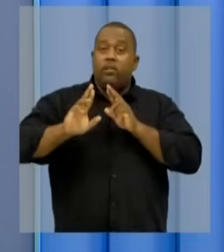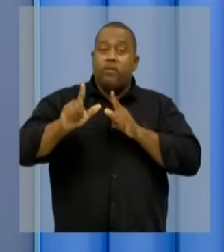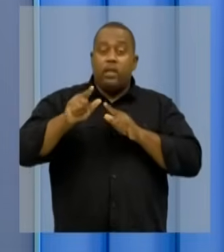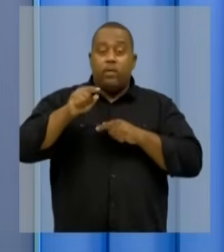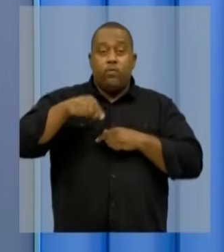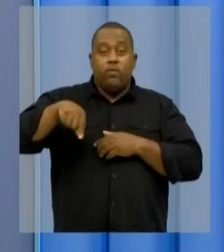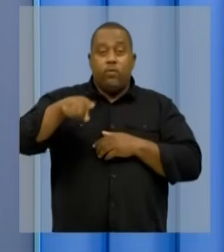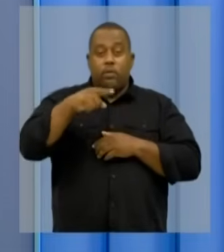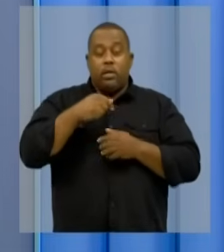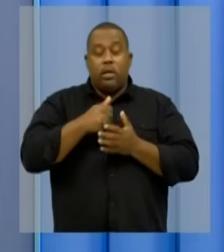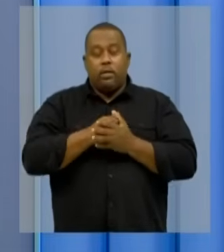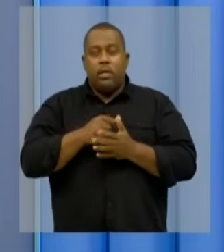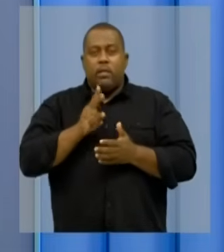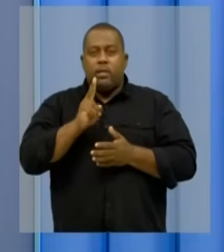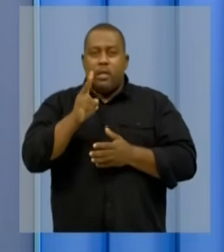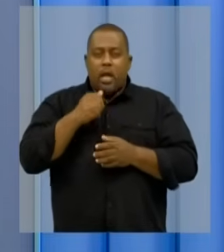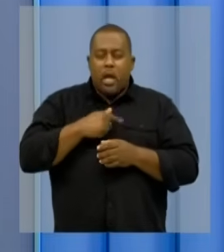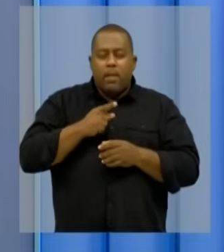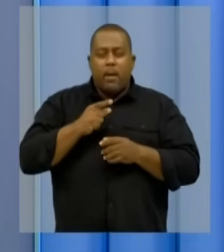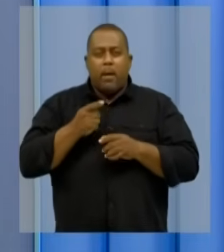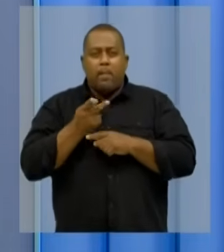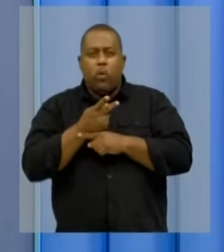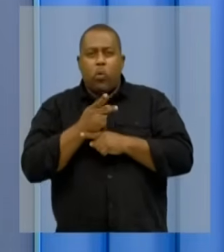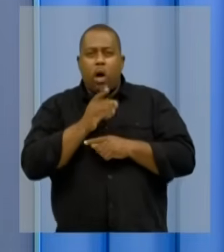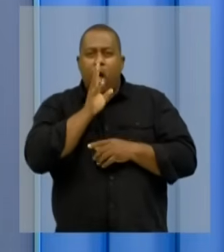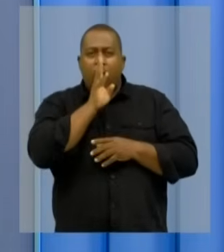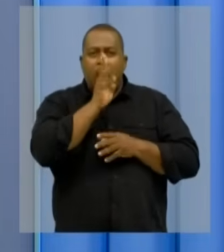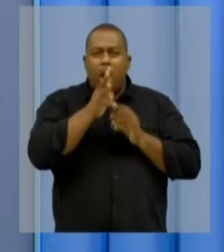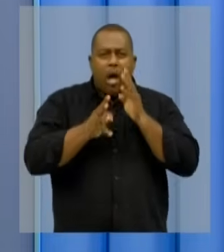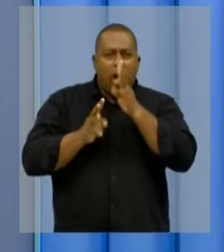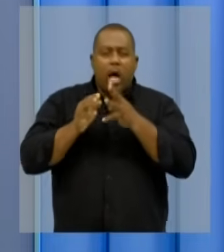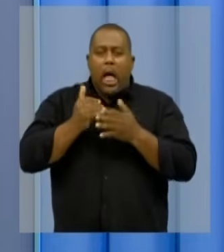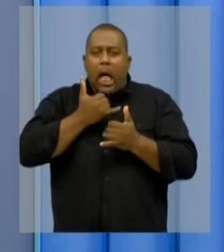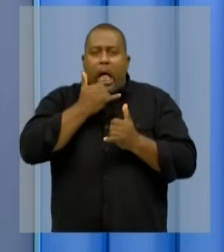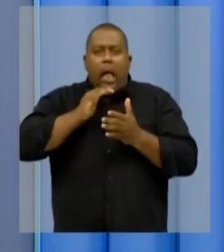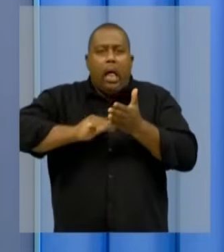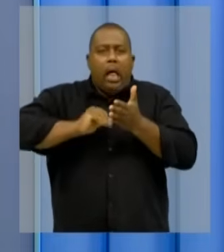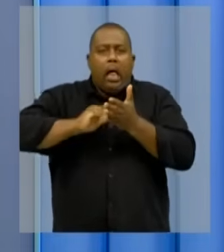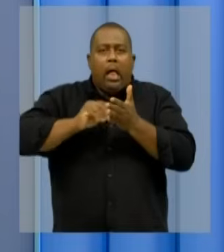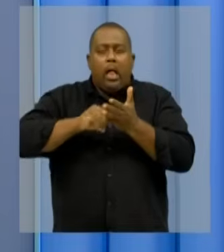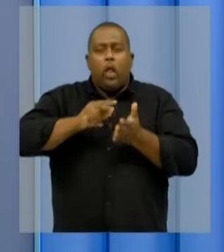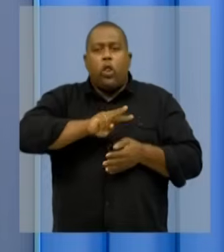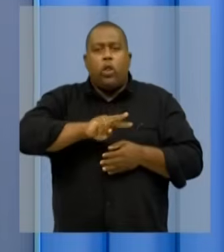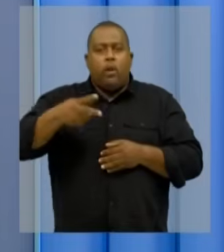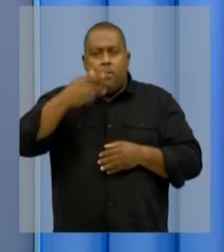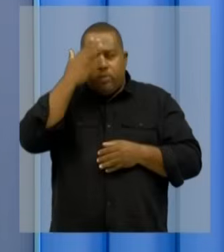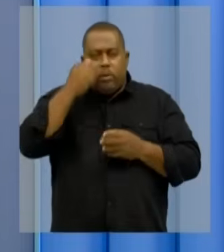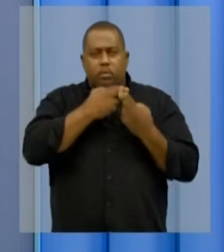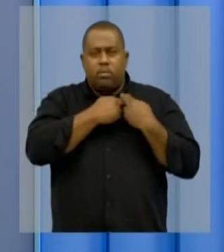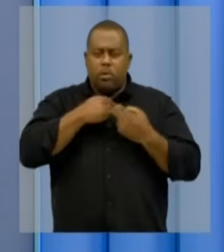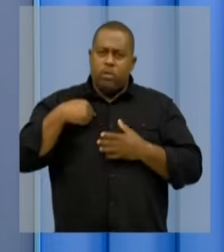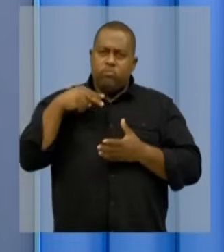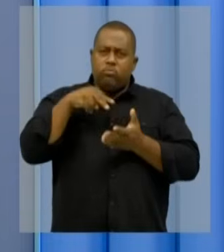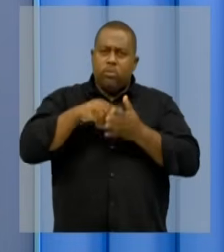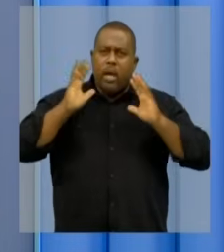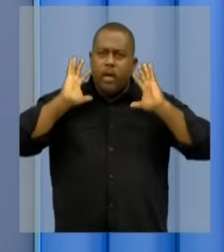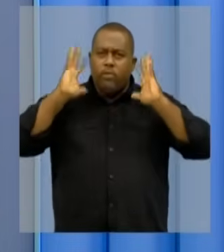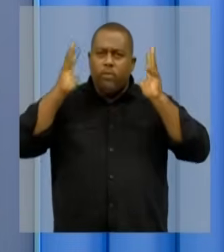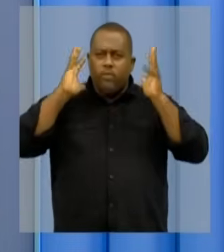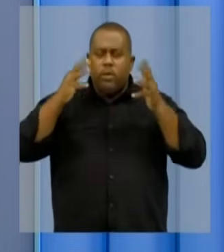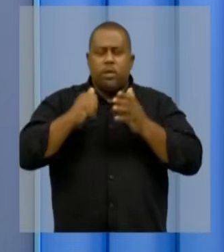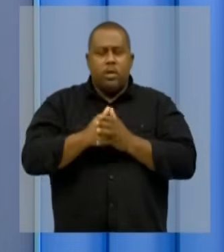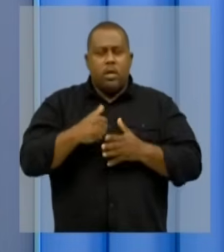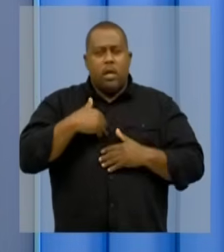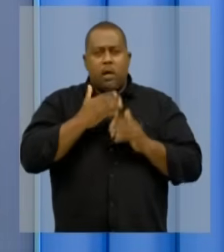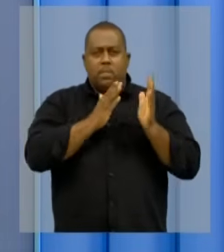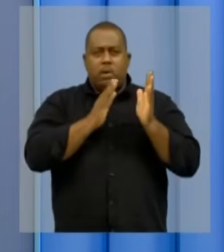que procuram culpados, desculpas, terceirizam a responsabilidade, eu não. Fui lá e resolvi. Depois da minha